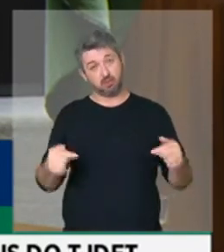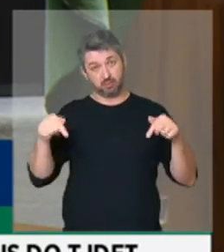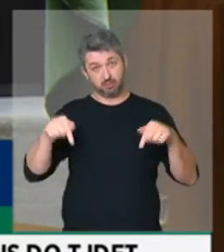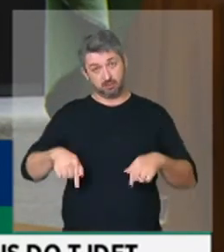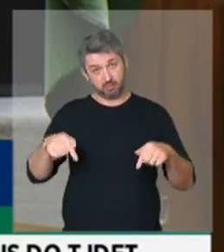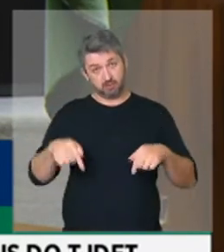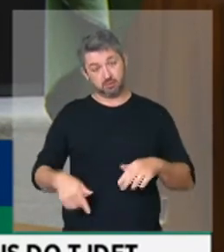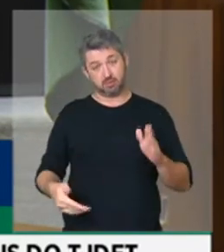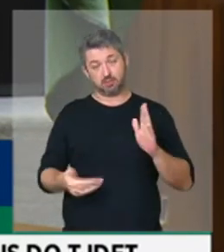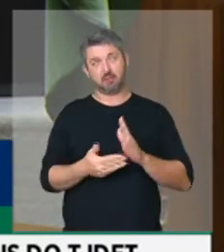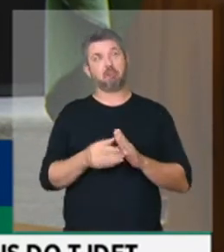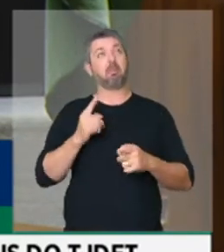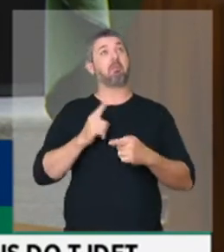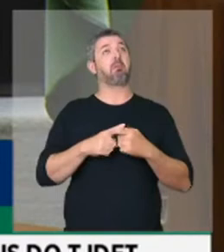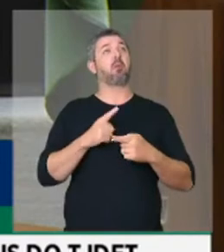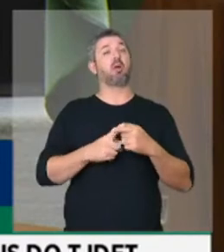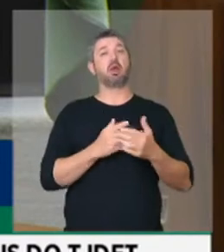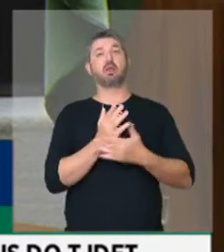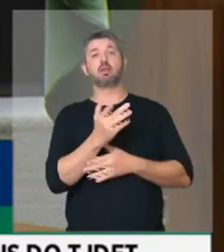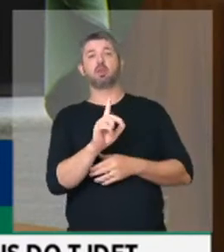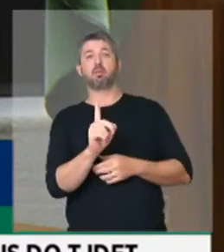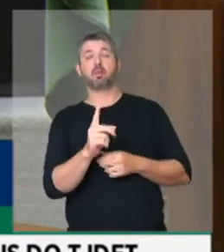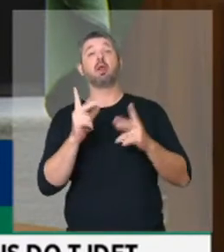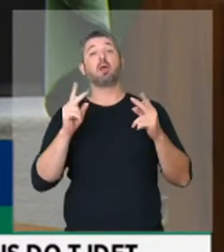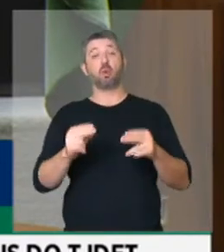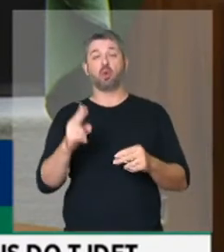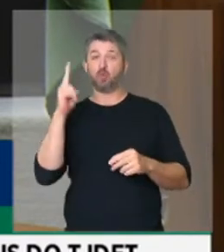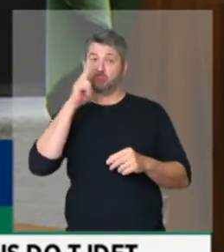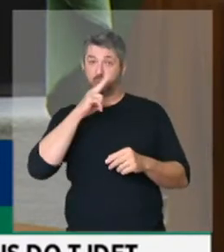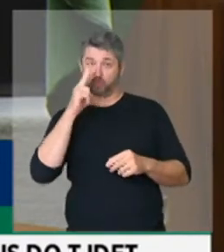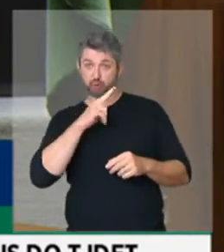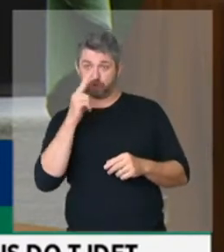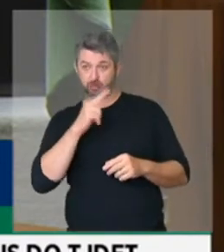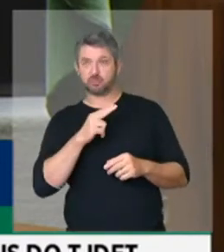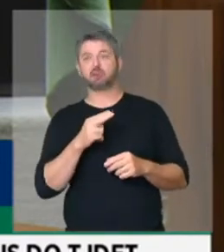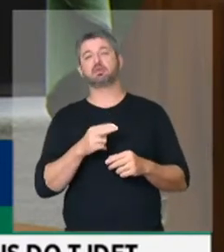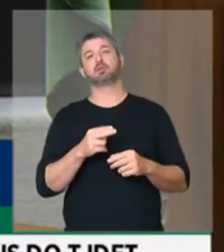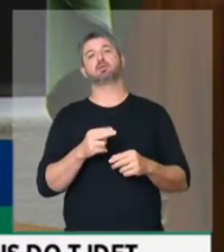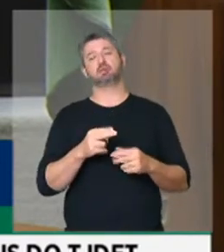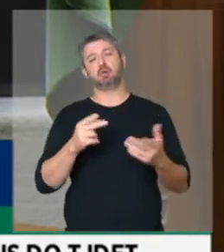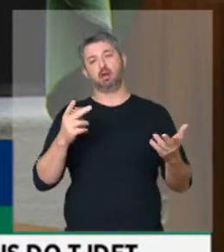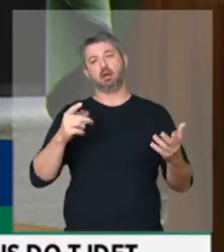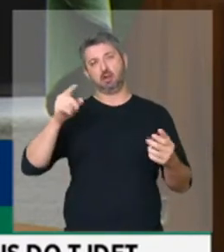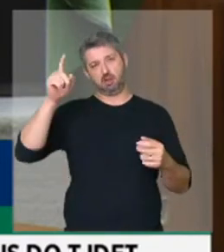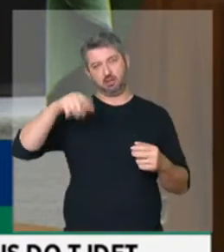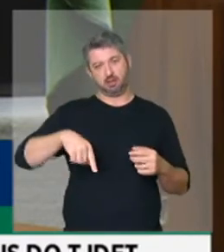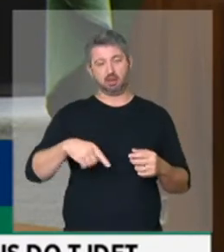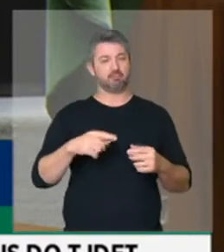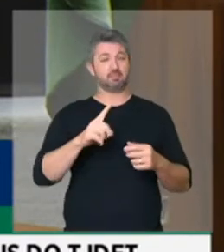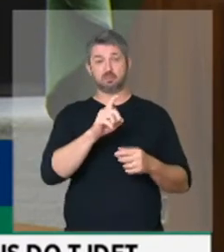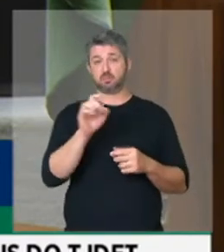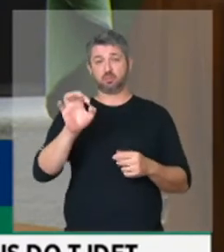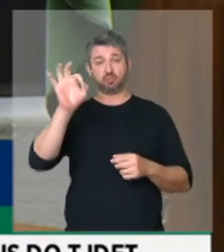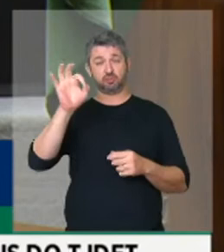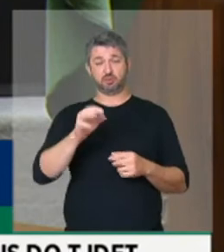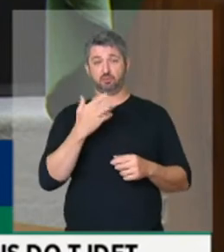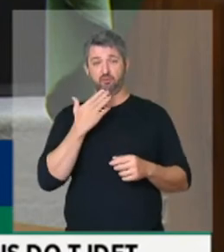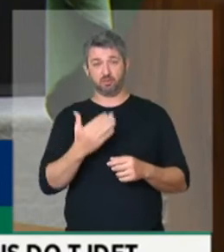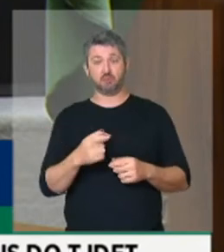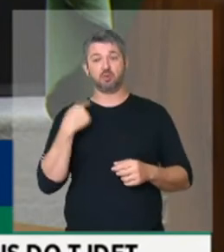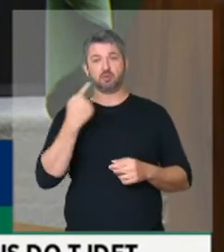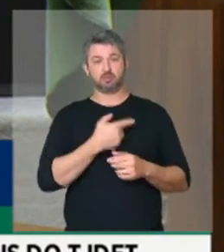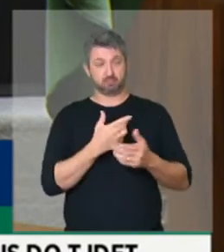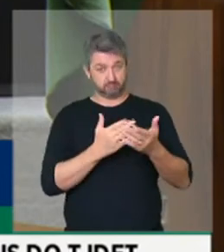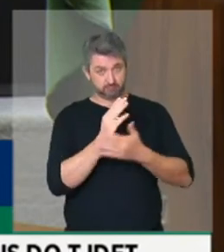não tem por que não aprová-lo, como fez na urgência, de forma absolutamente unânime. Nós